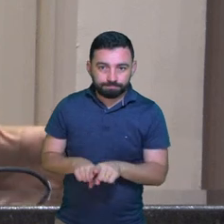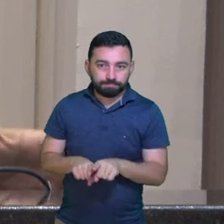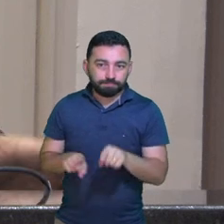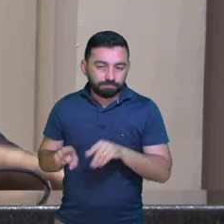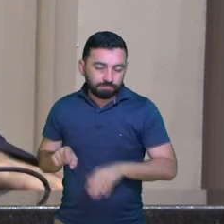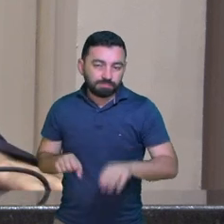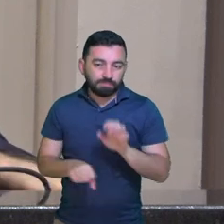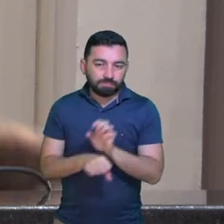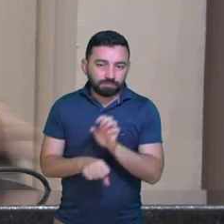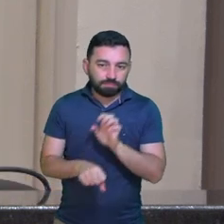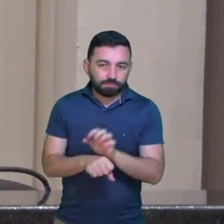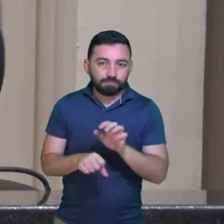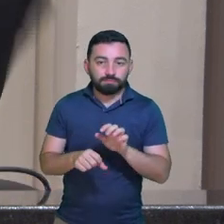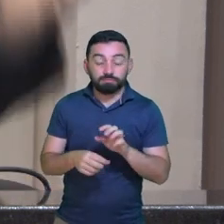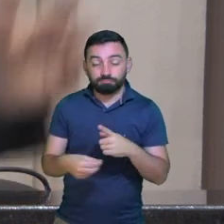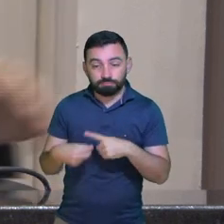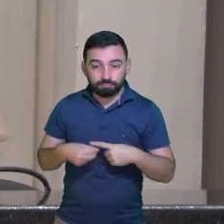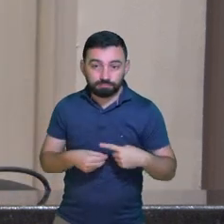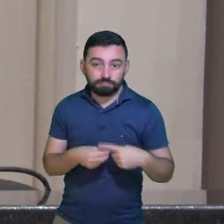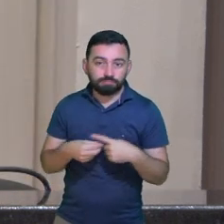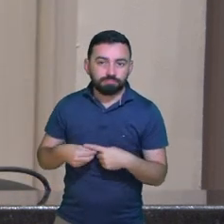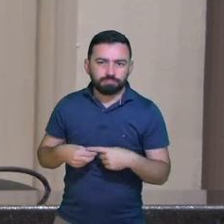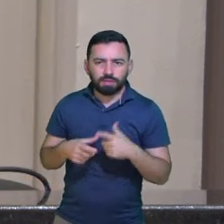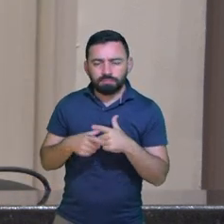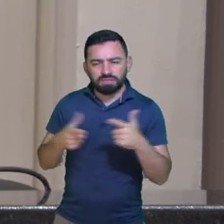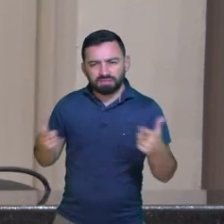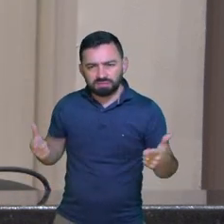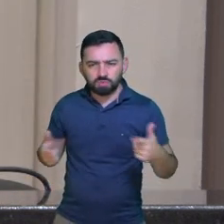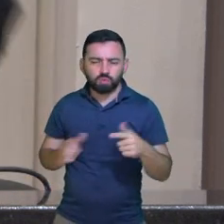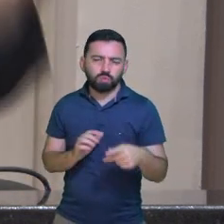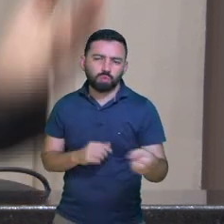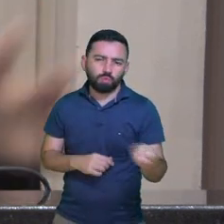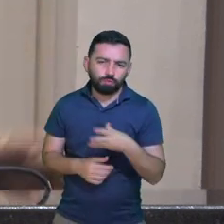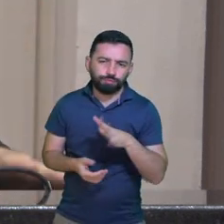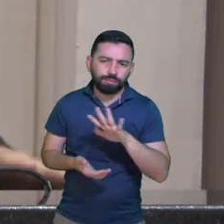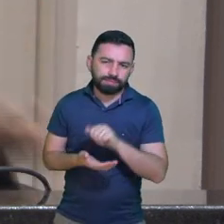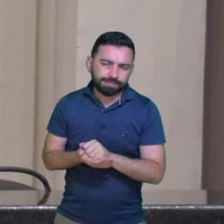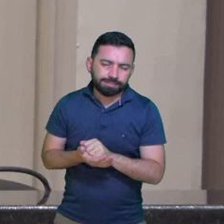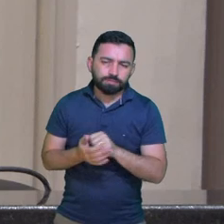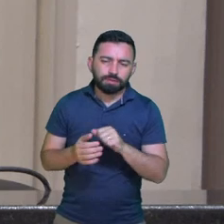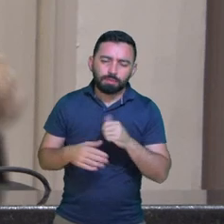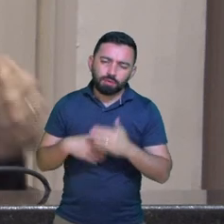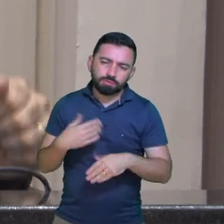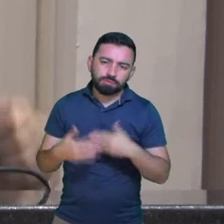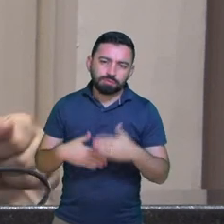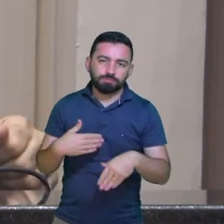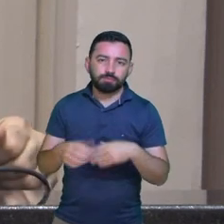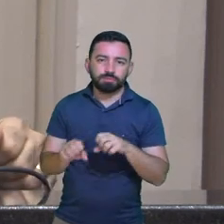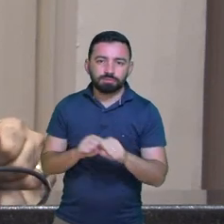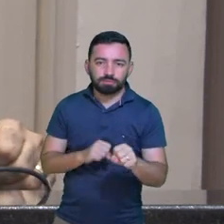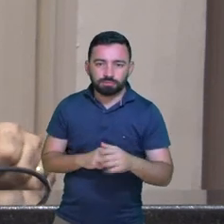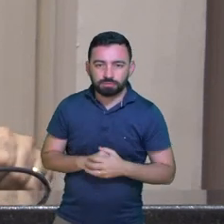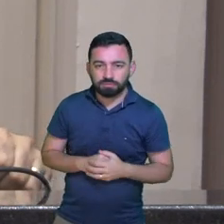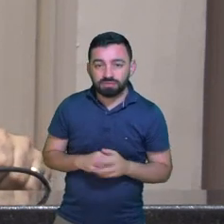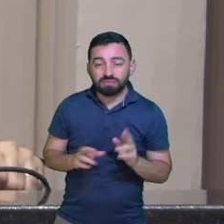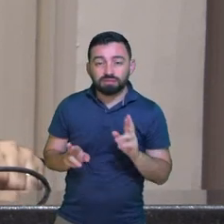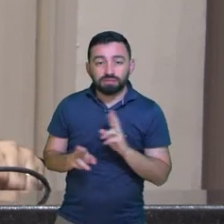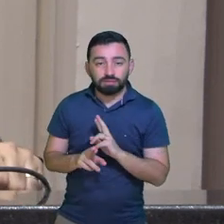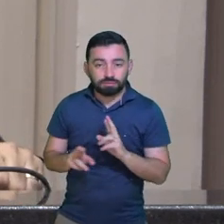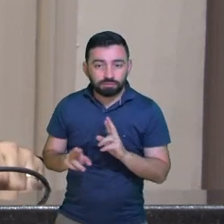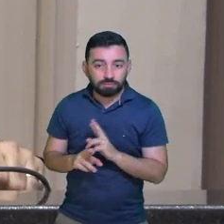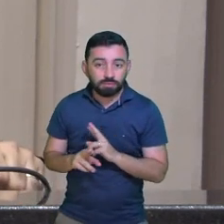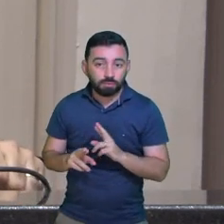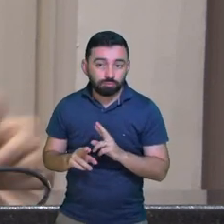municípios né inclusive com ampliação de novas matrículas o processo de formação então e em relação à